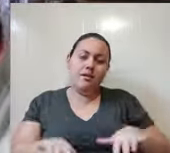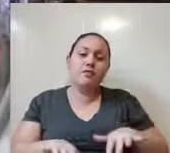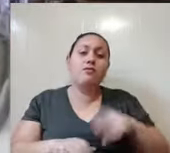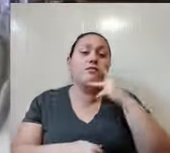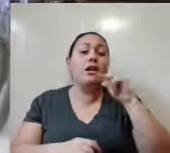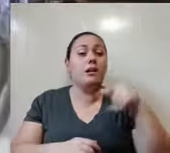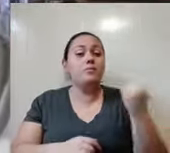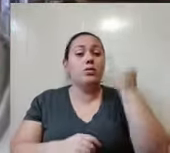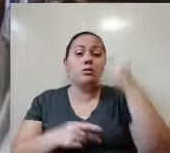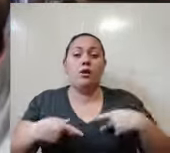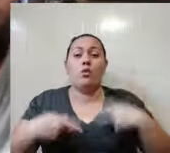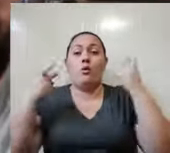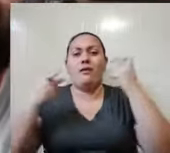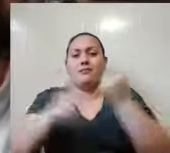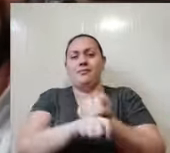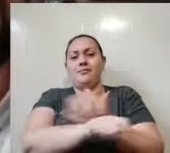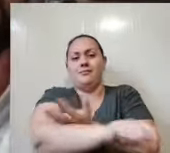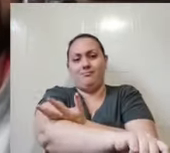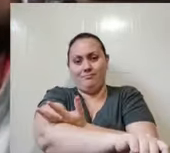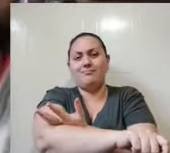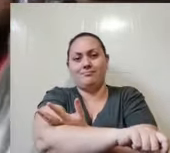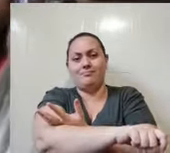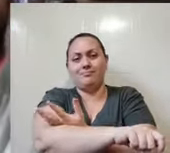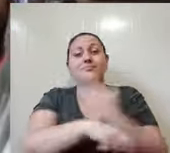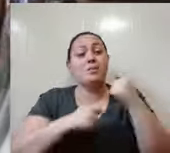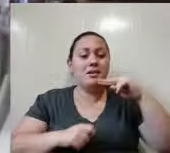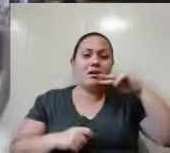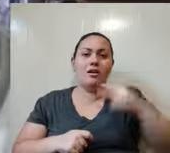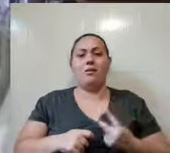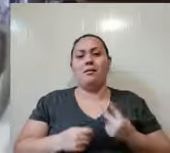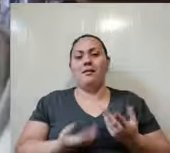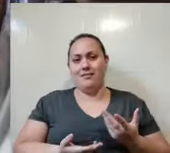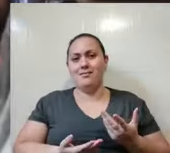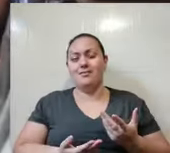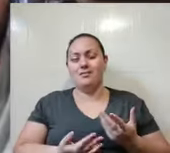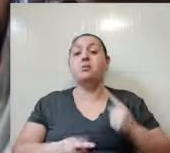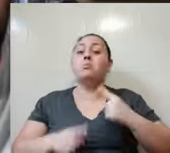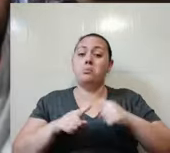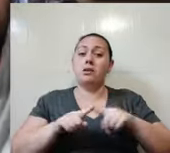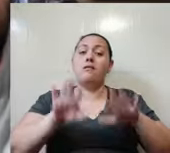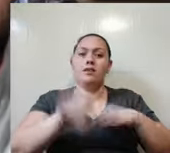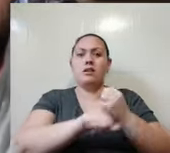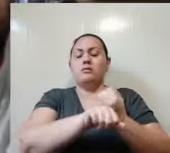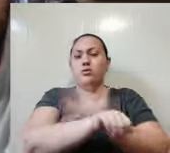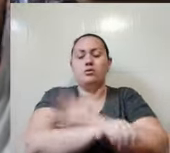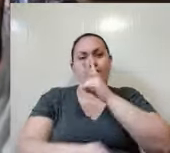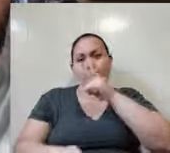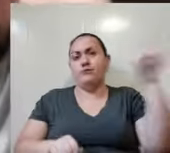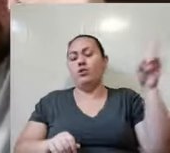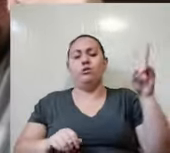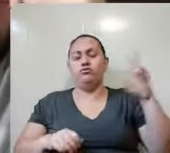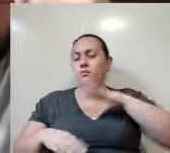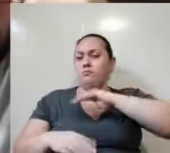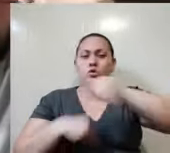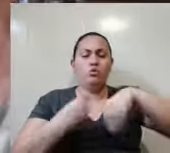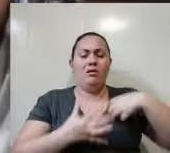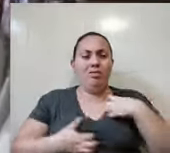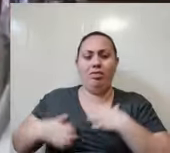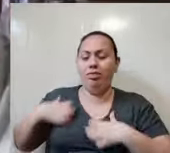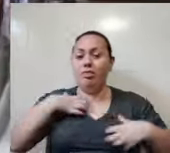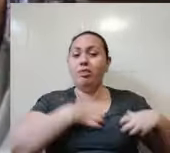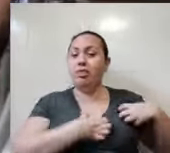de reconhecer as emoções, né? E não só reconhecer, porque às vezes elas vêm muito intensas e muito